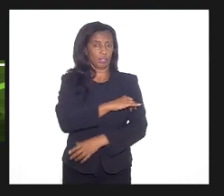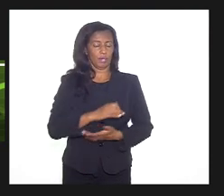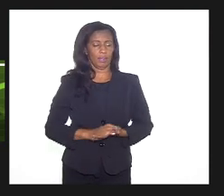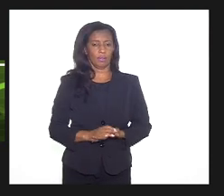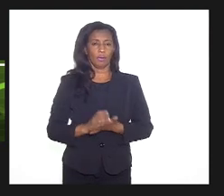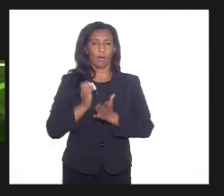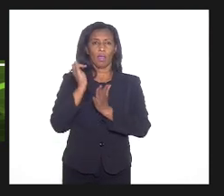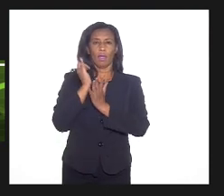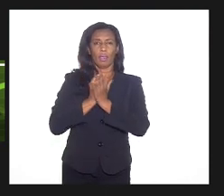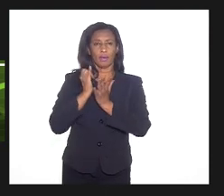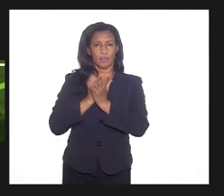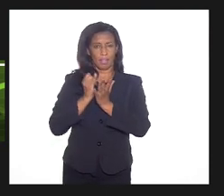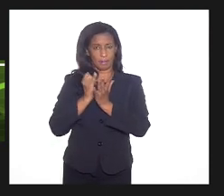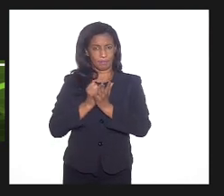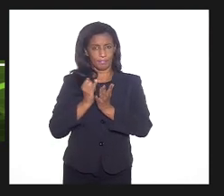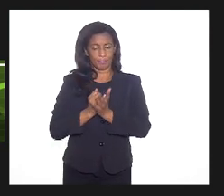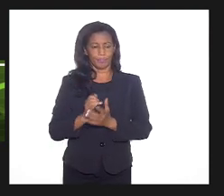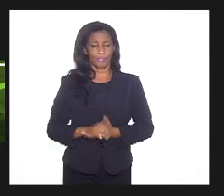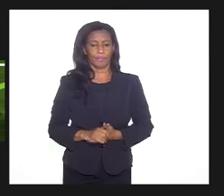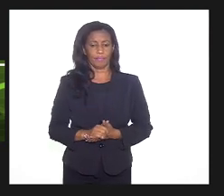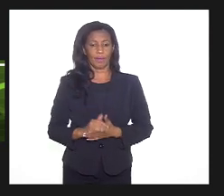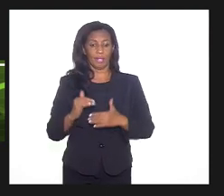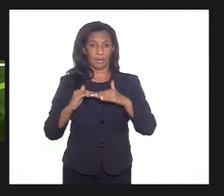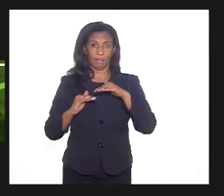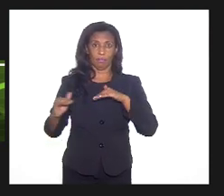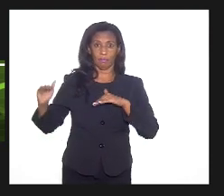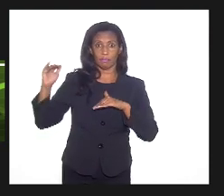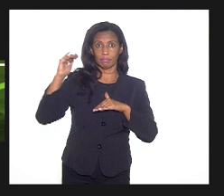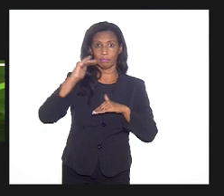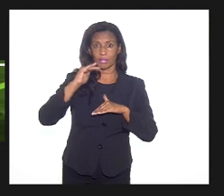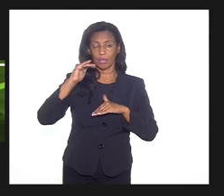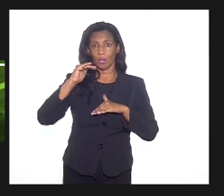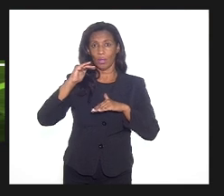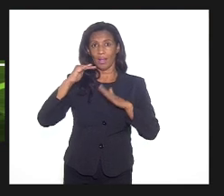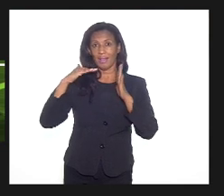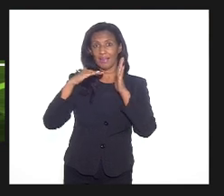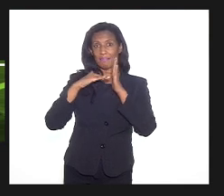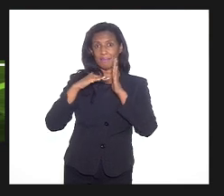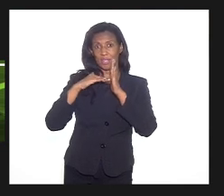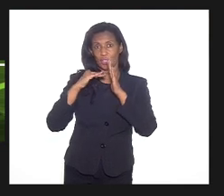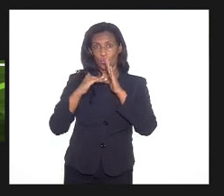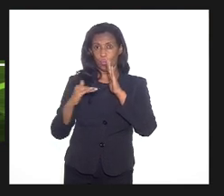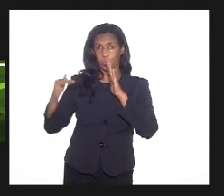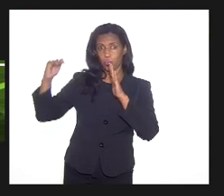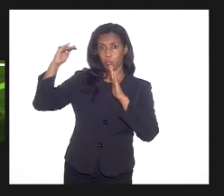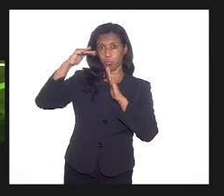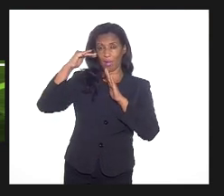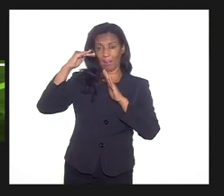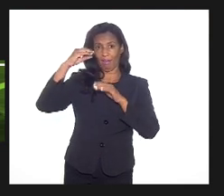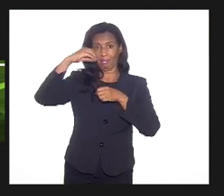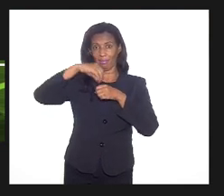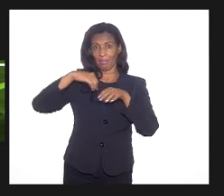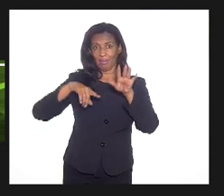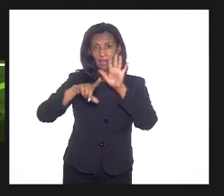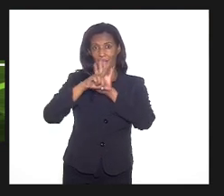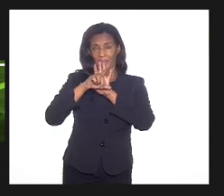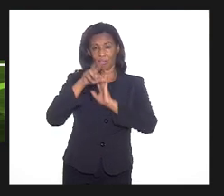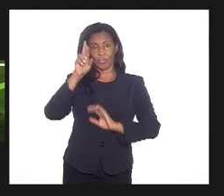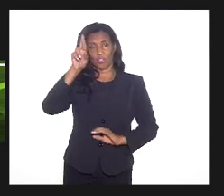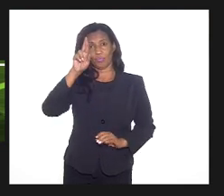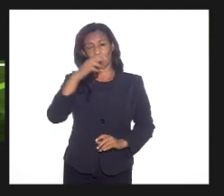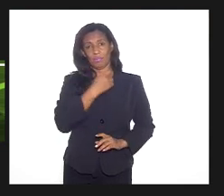receita corrente líquida, ele ultrapassou o limite previsto na Lei de Responsabilidade